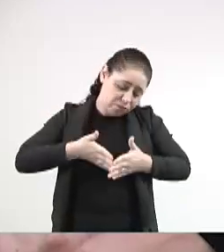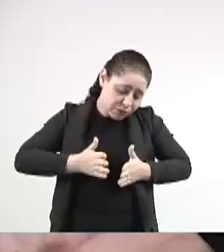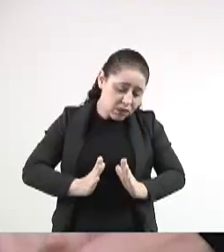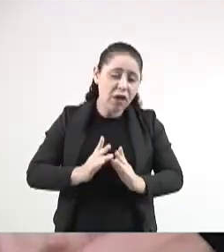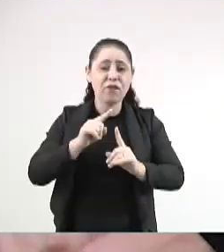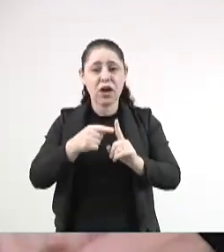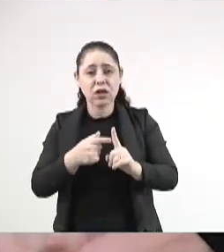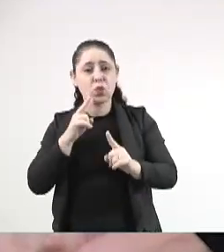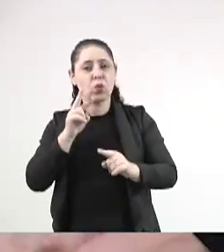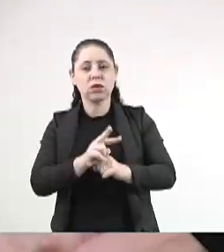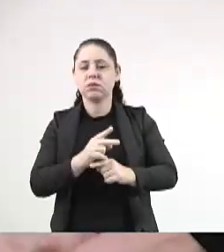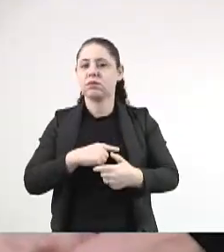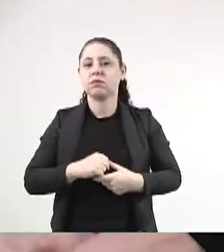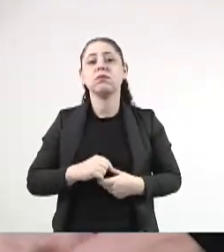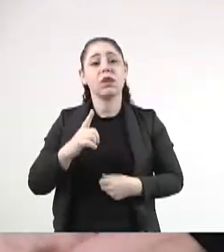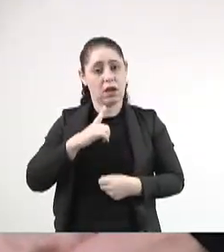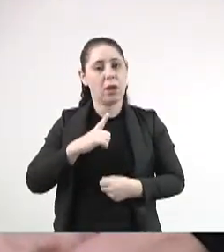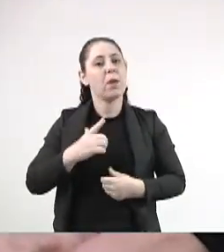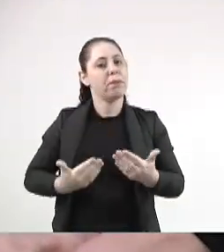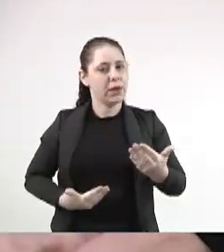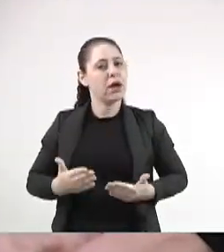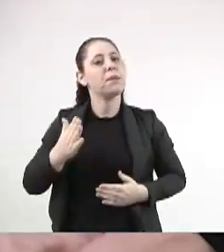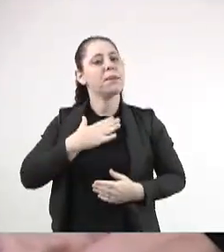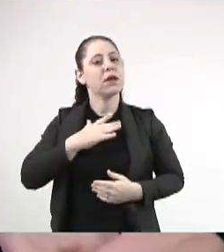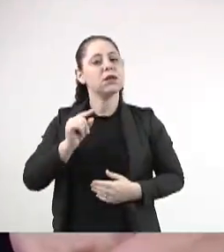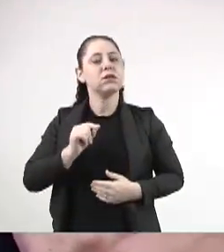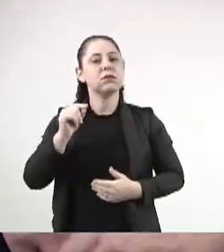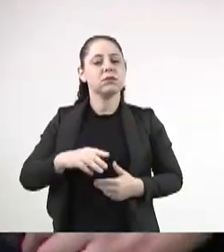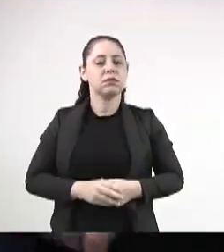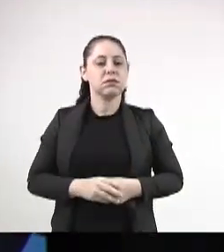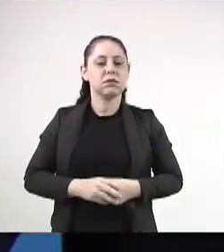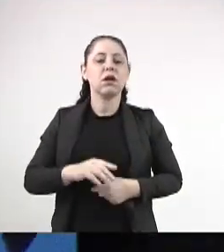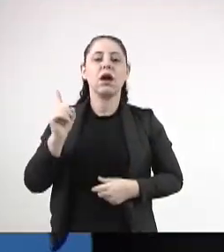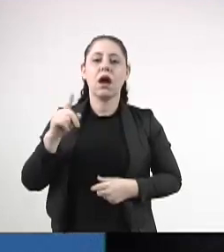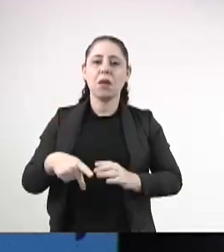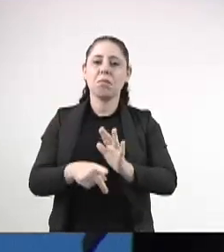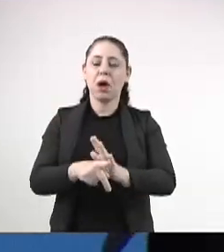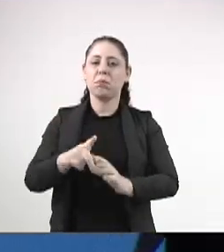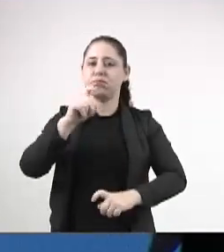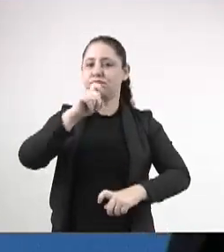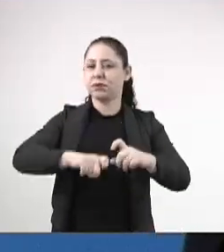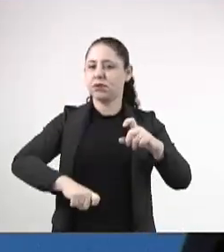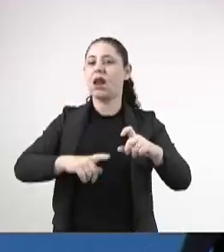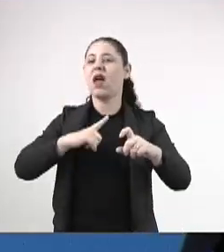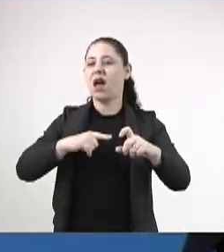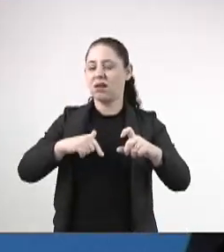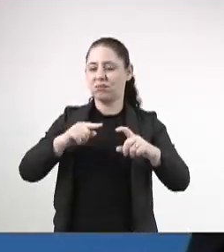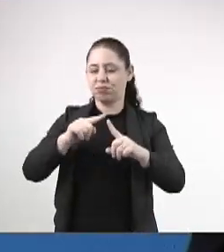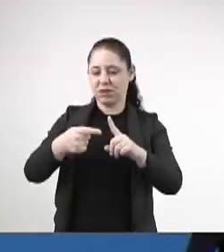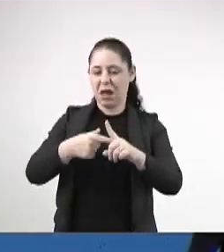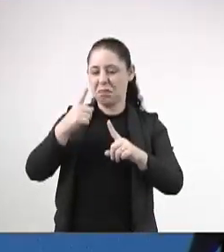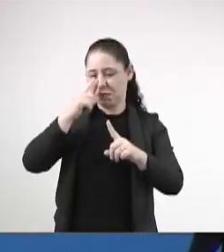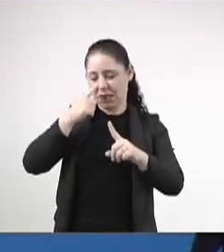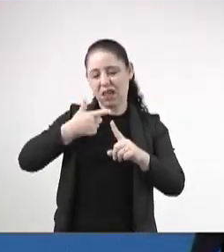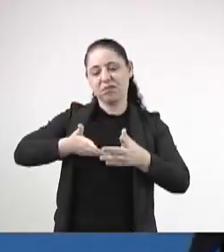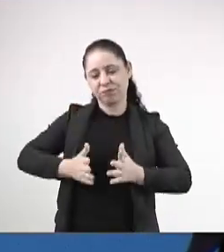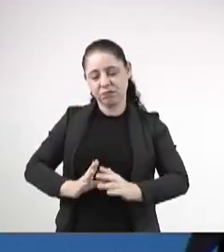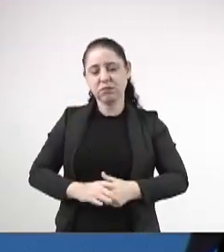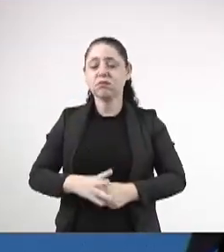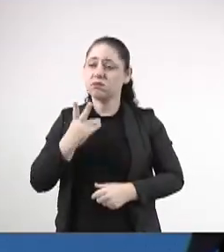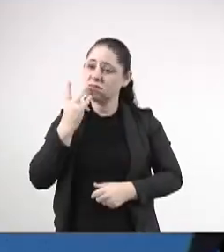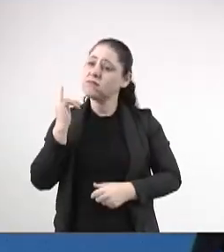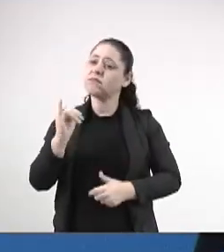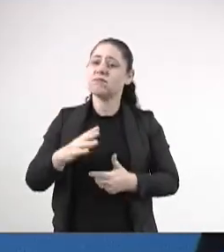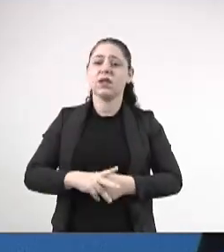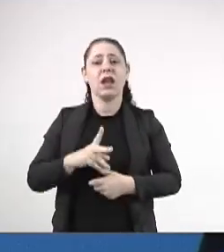E eu tenho uma colaboradora minha que é fruto de um estupro. E que ela me diz até